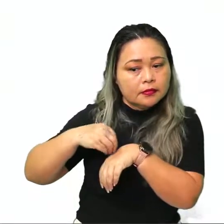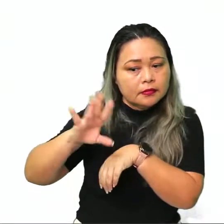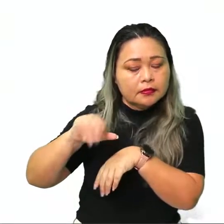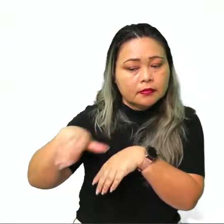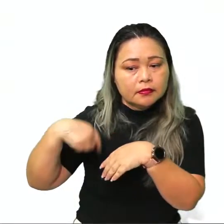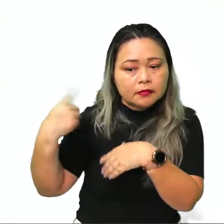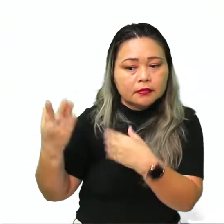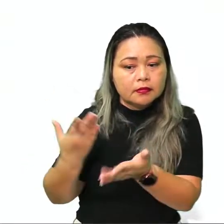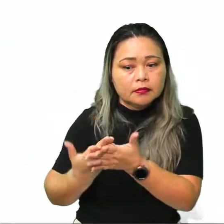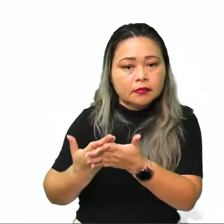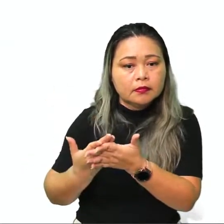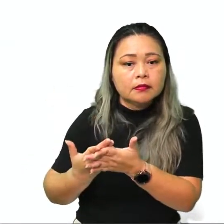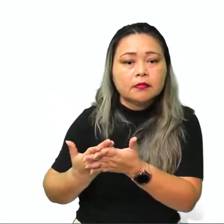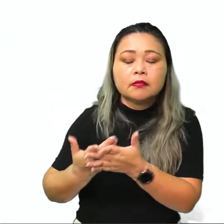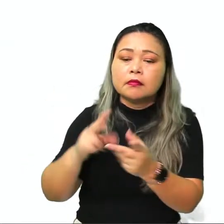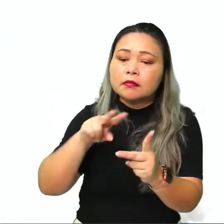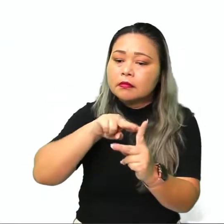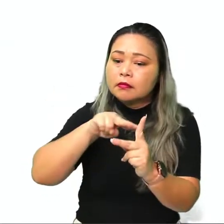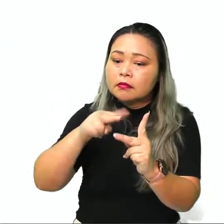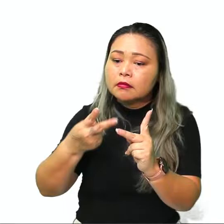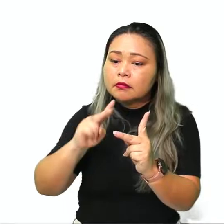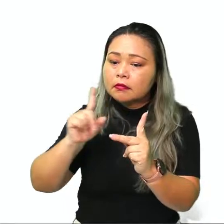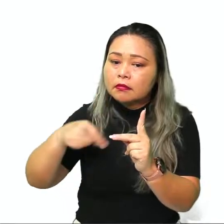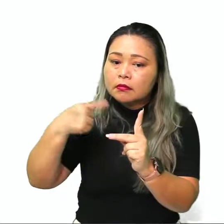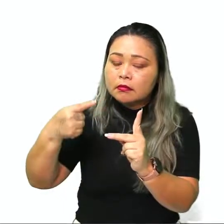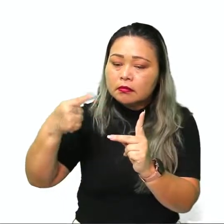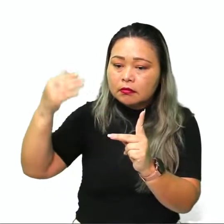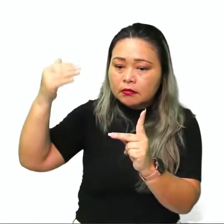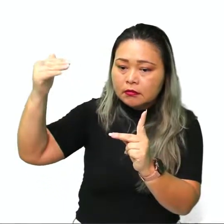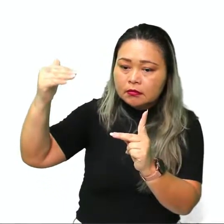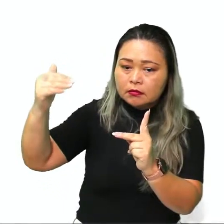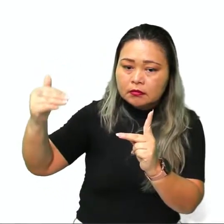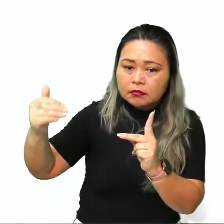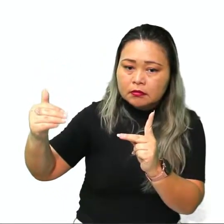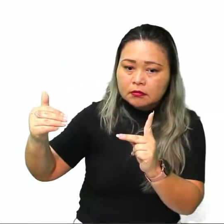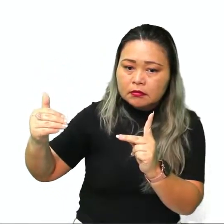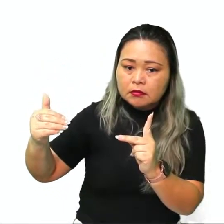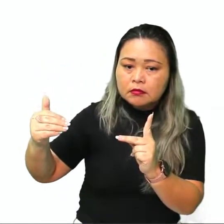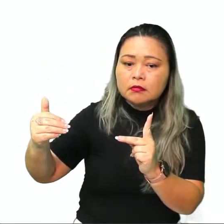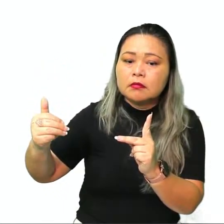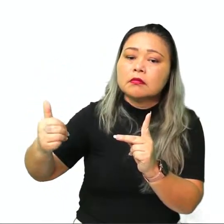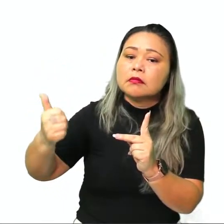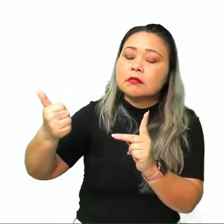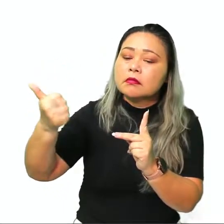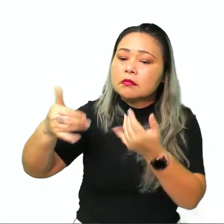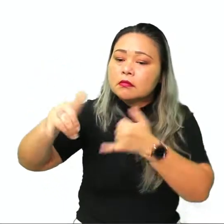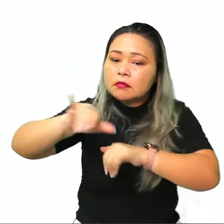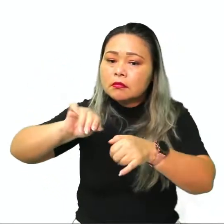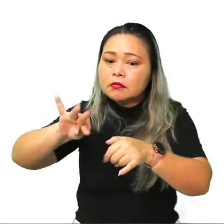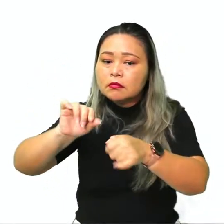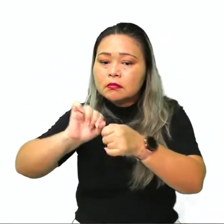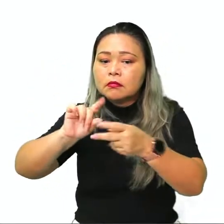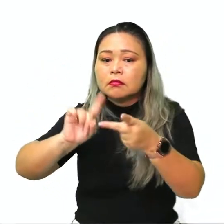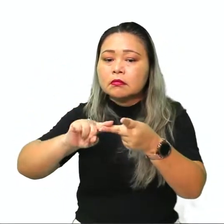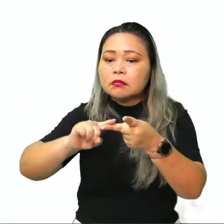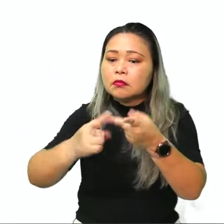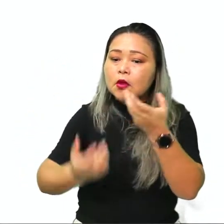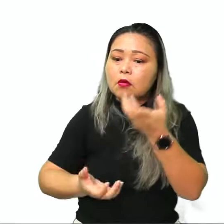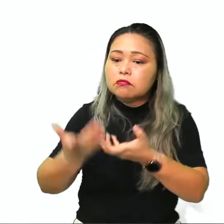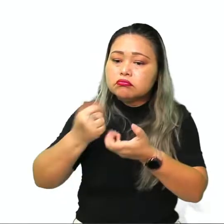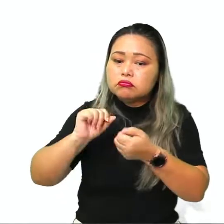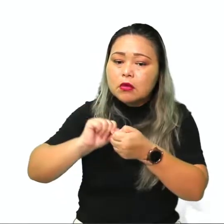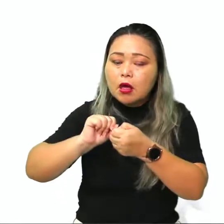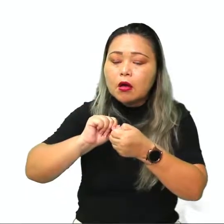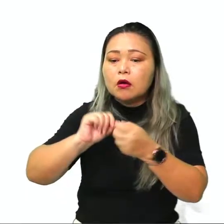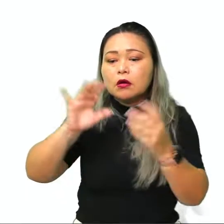né? Hipótese autotrófica, olha a sequência lá, galera. 1. Quimiossíntese. 2.